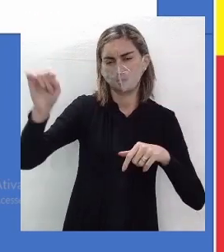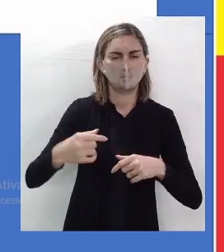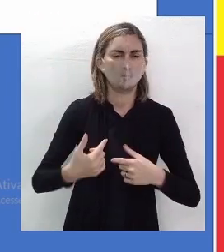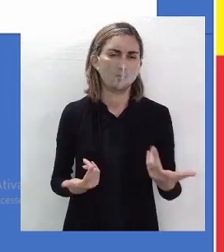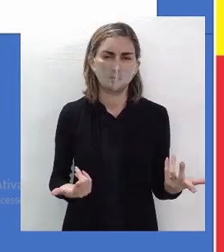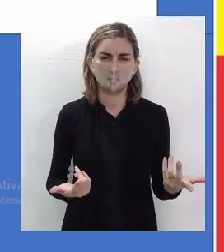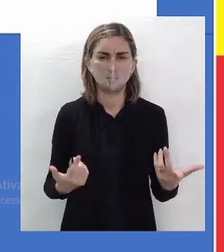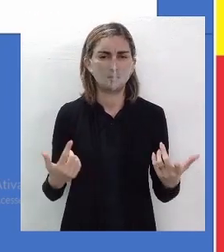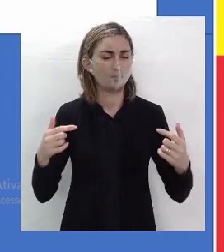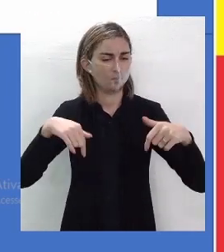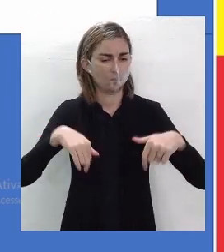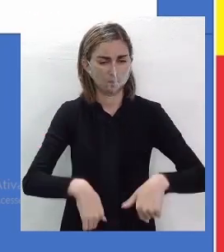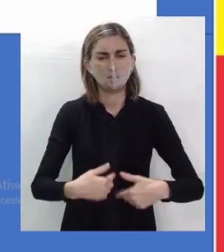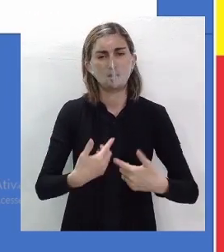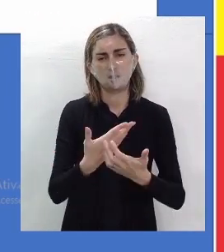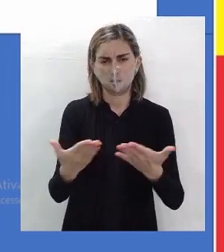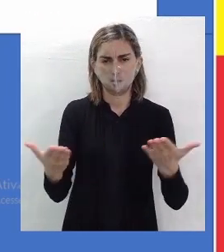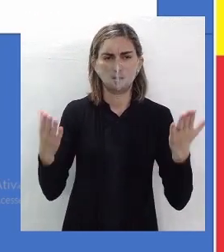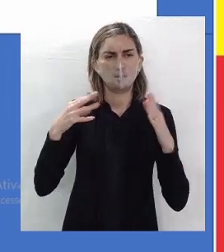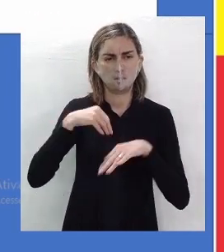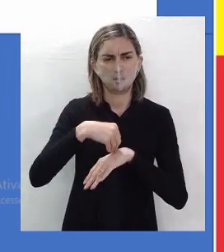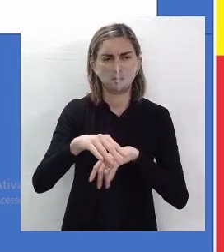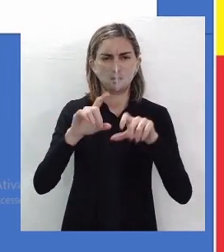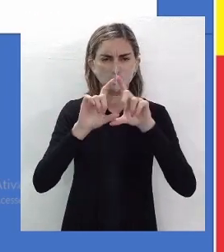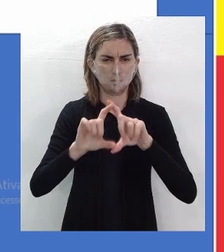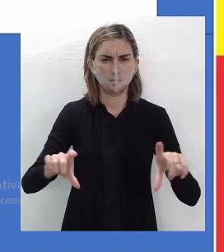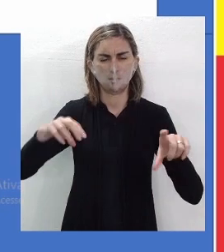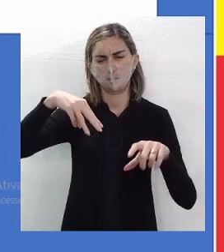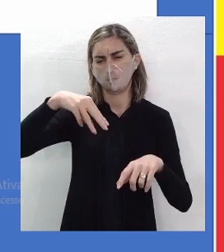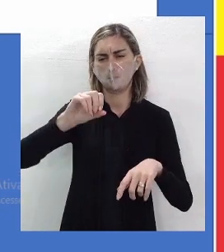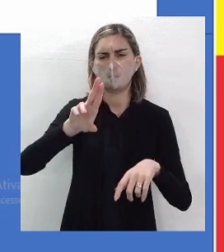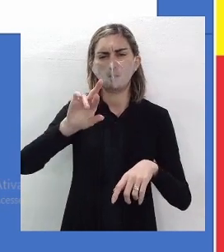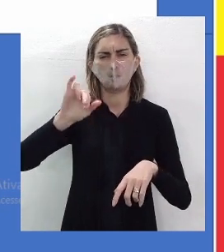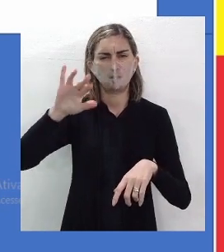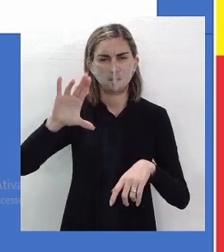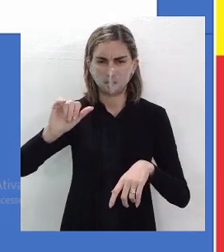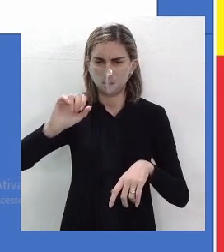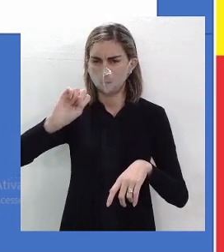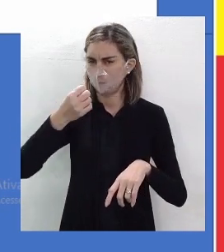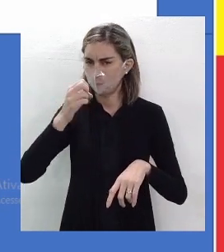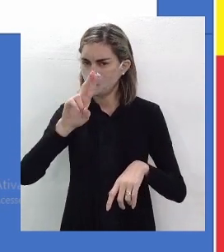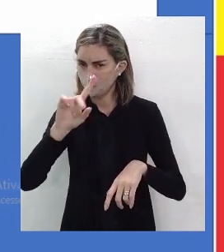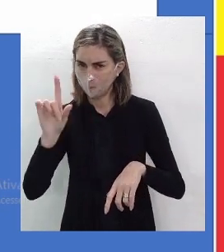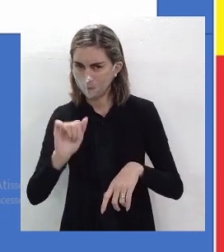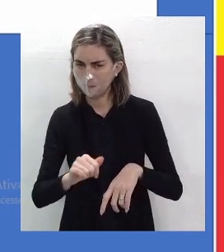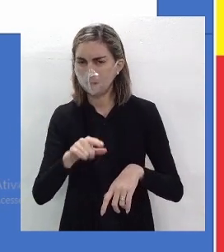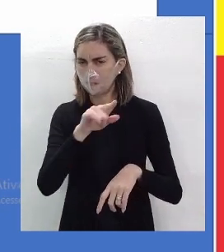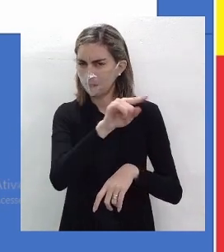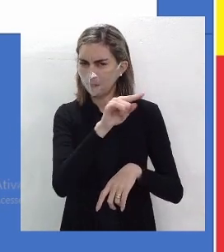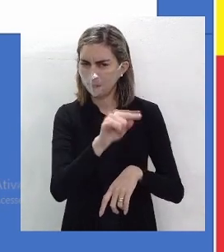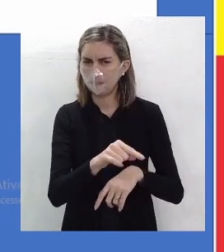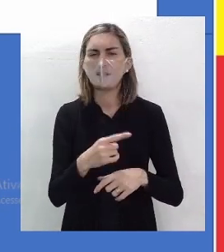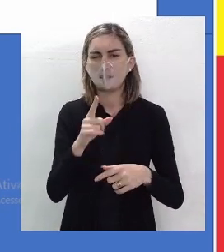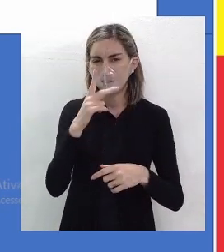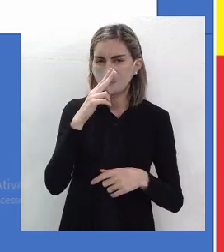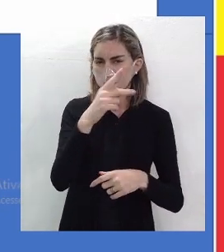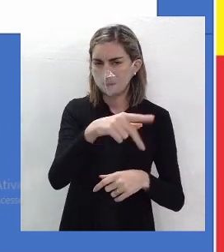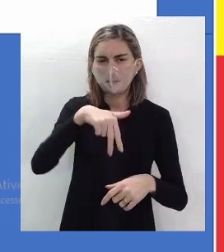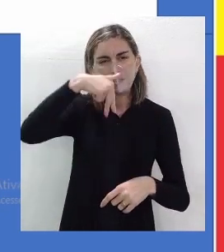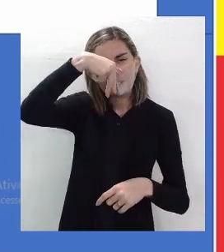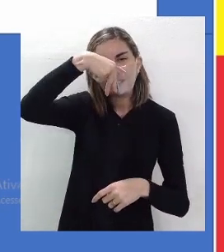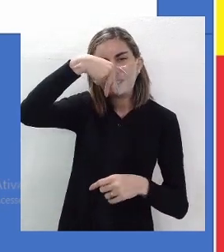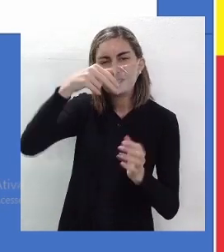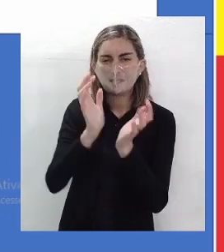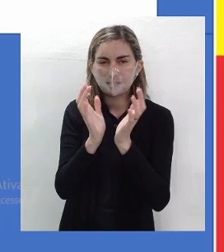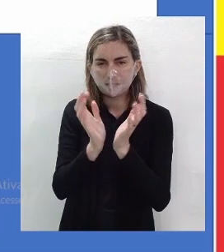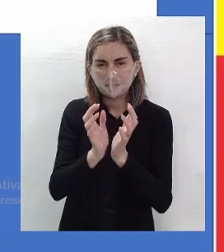lá. E aí eu trouxe para vocês o Maurício de Souza. Sabe o Maurício de Souza? Esse mesmo, da Turma da